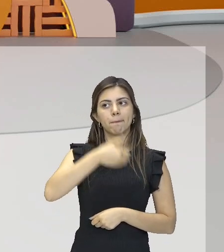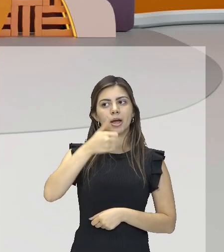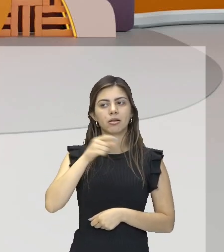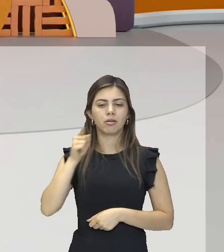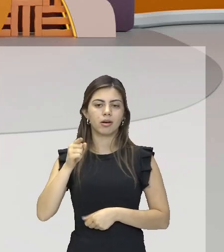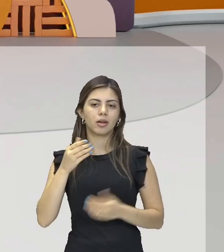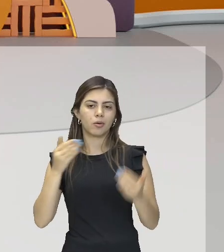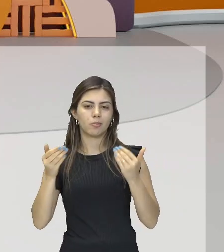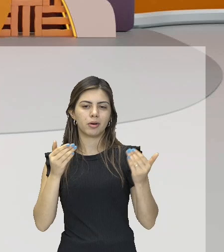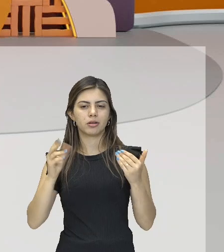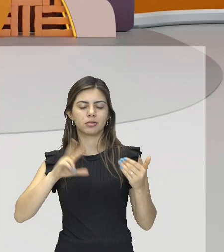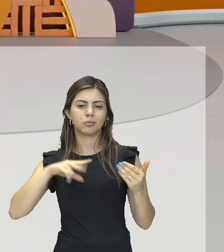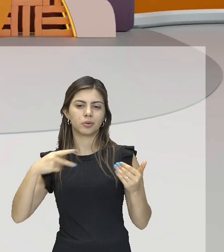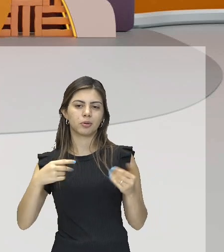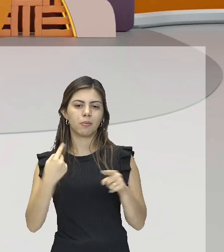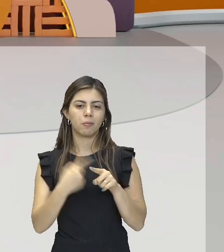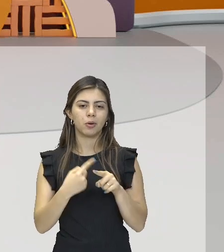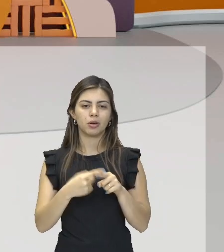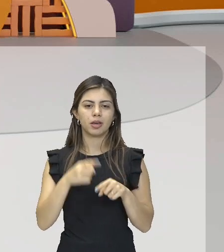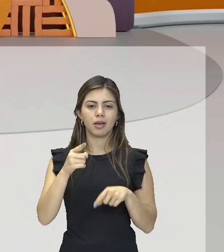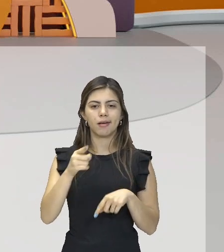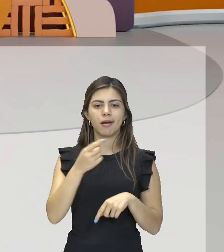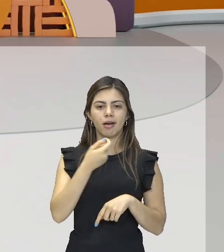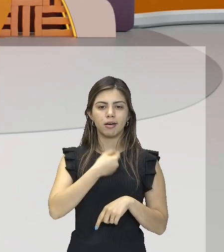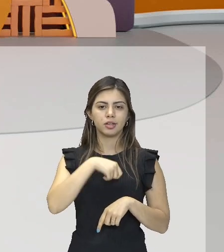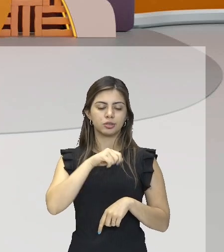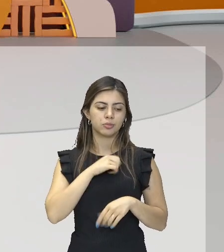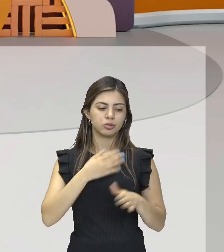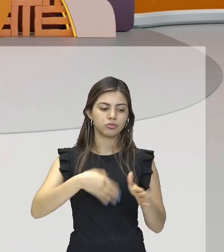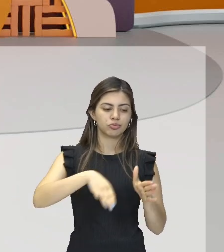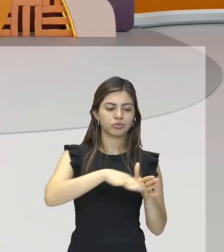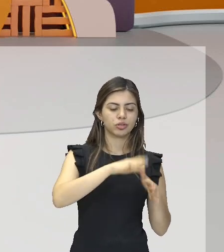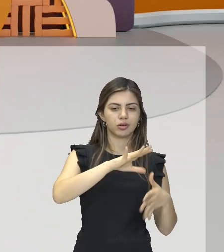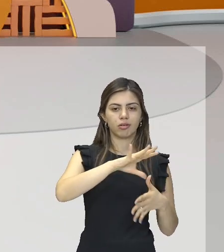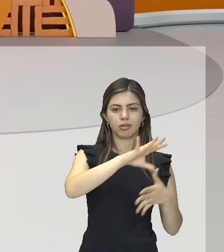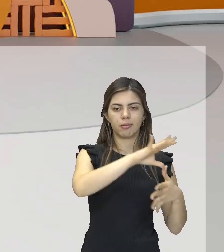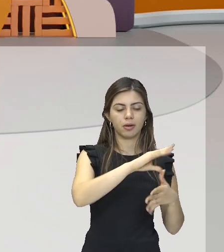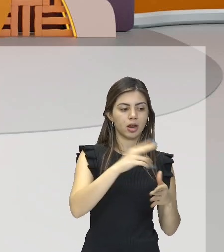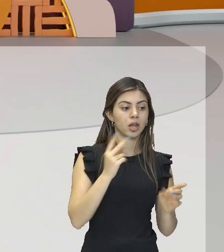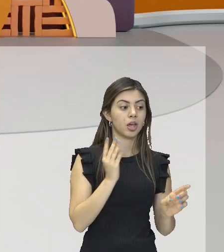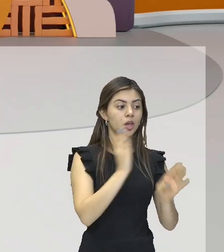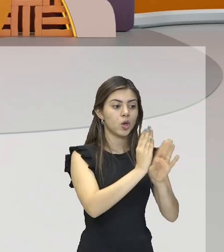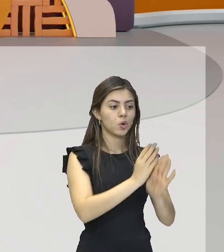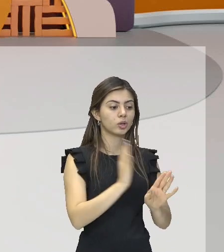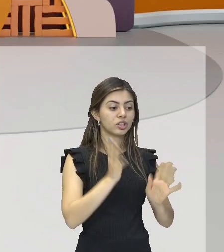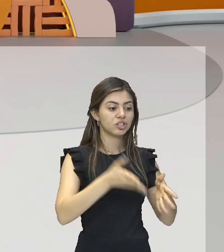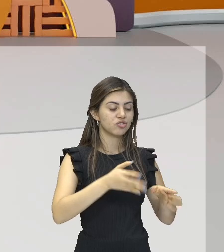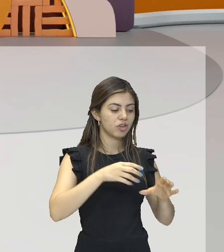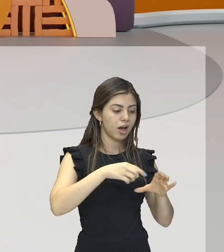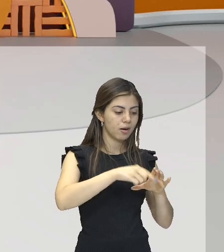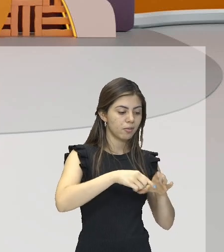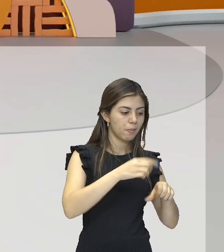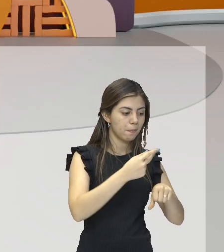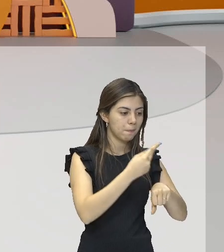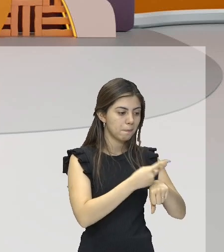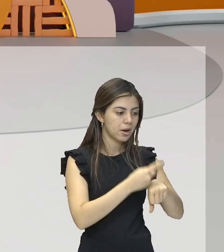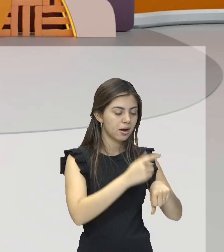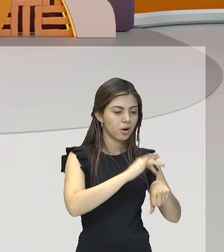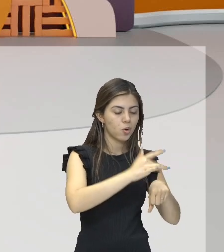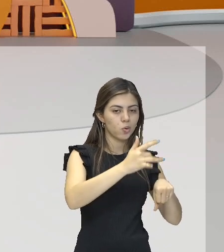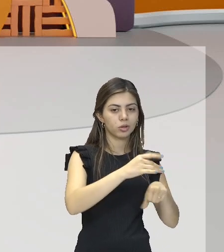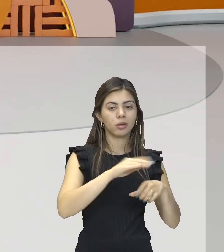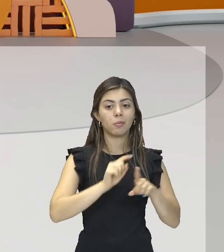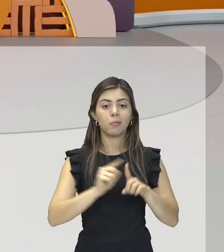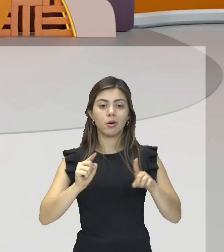professora? Porque quando os espanhóis chegam na América, eles logo encontram as minas de ouro. Já os portugueses, eles vão encontrar o